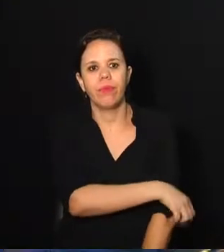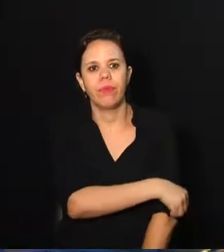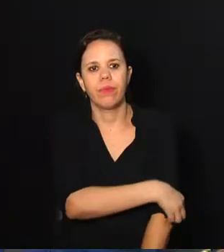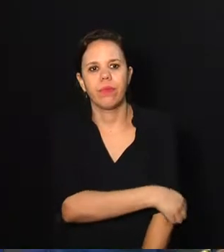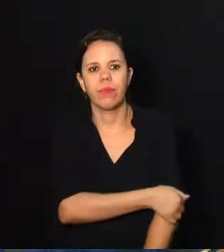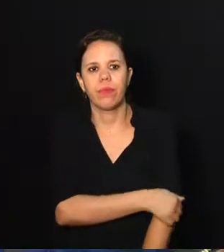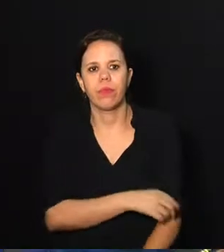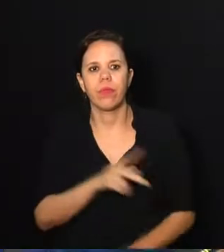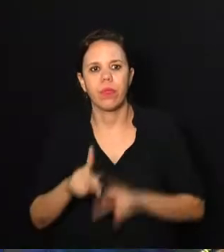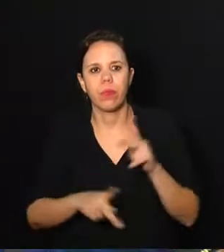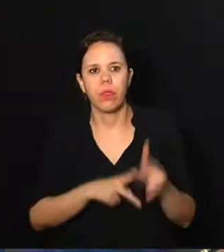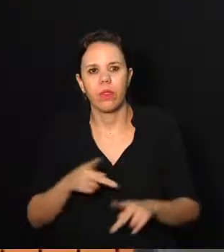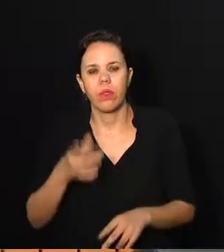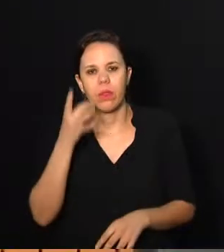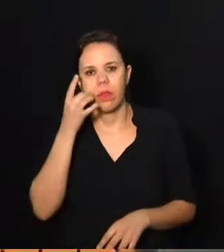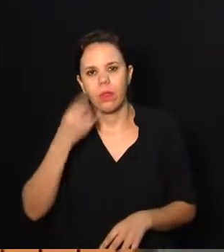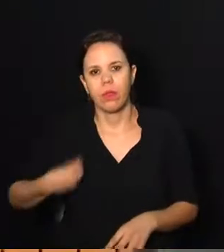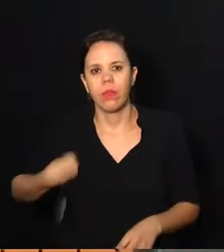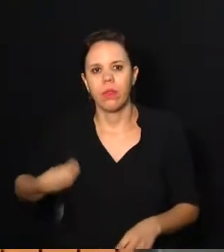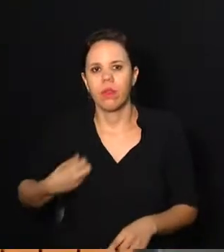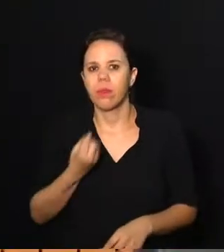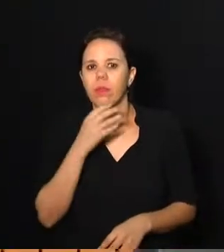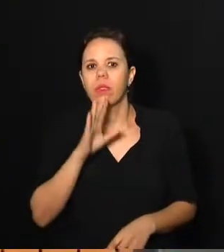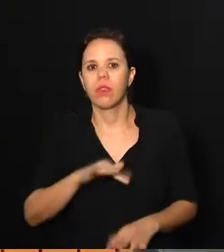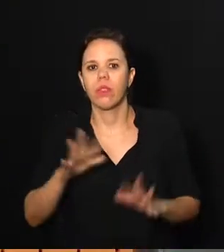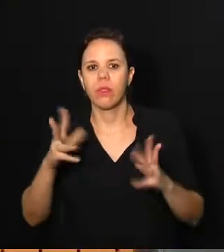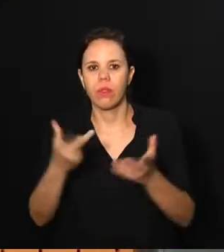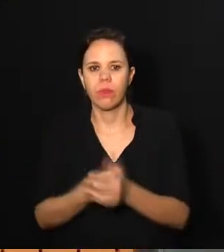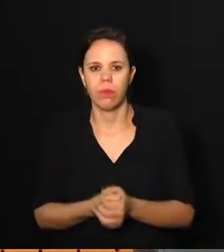Senhores presentes, uma boa tarde a todos.